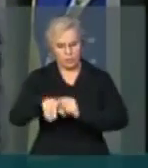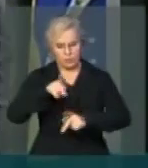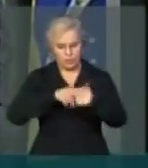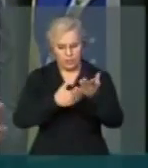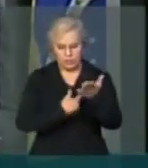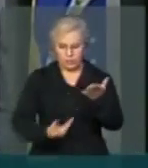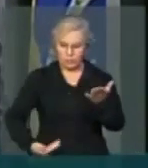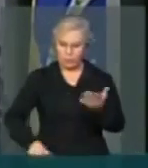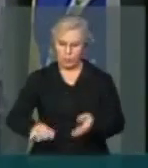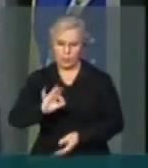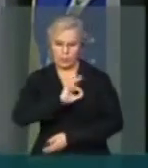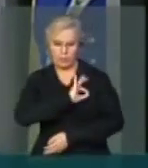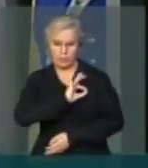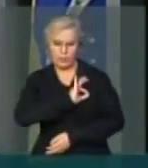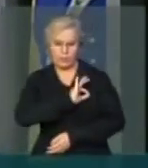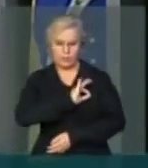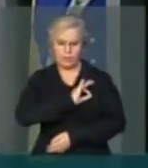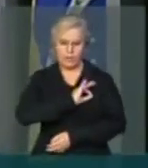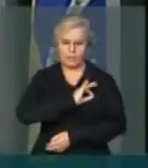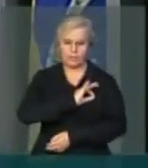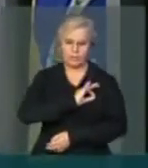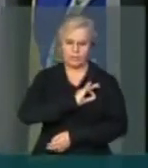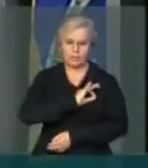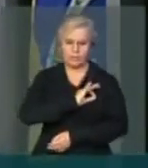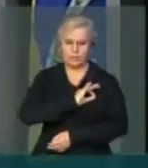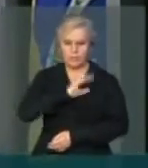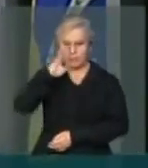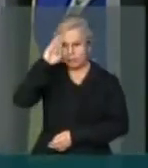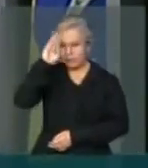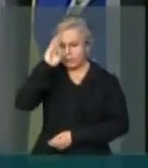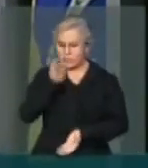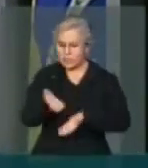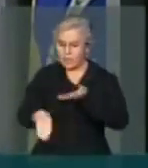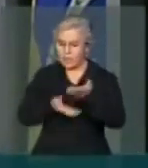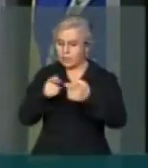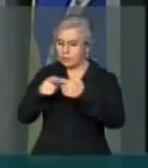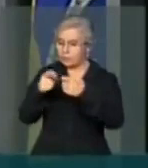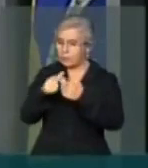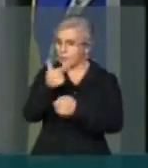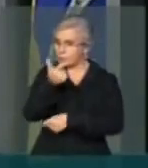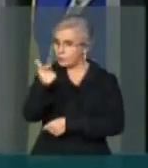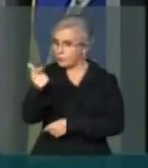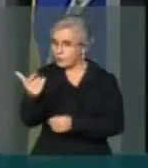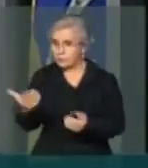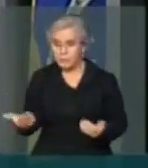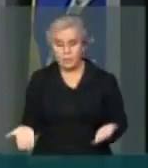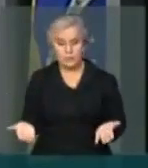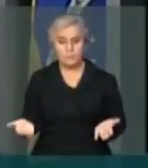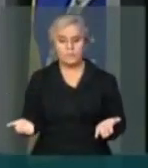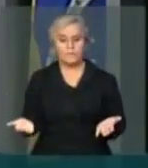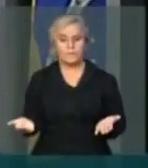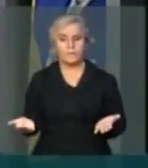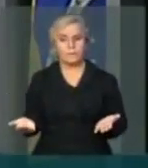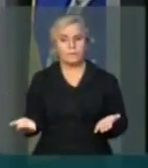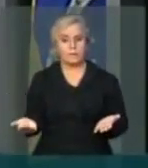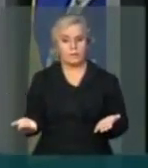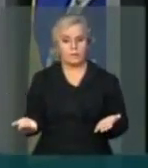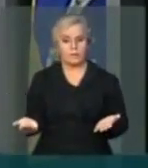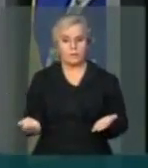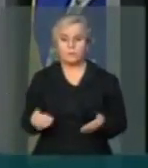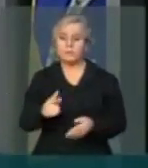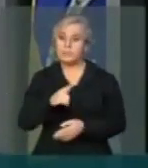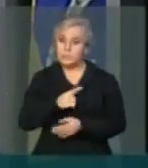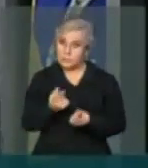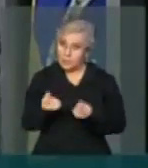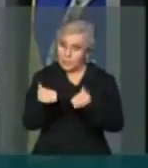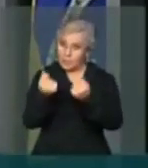os policiais militares, sem atendimento médico, que é um absurdo, porque existe